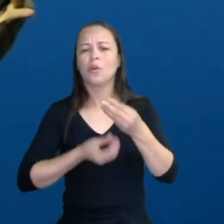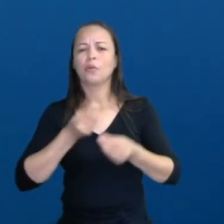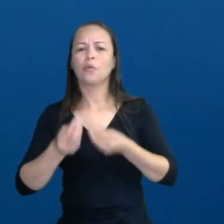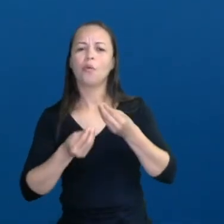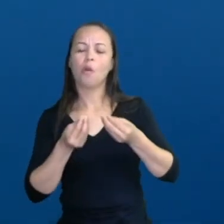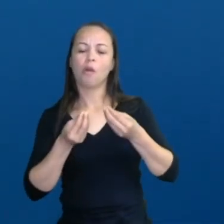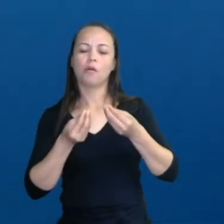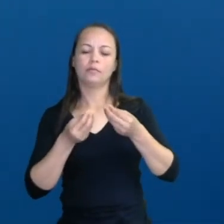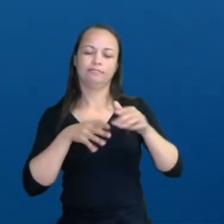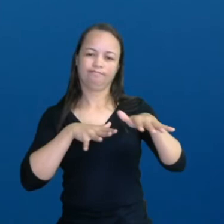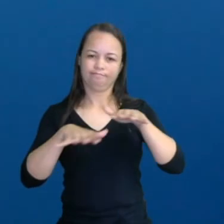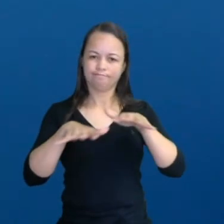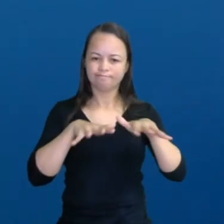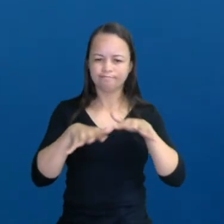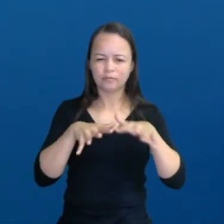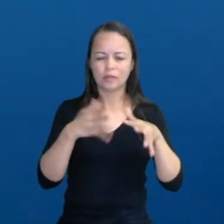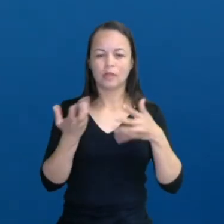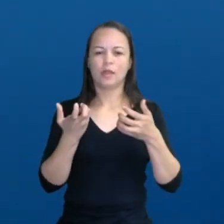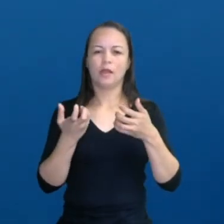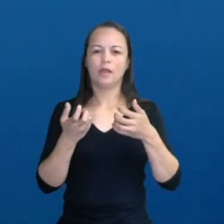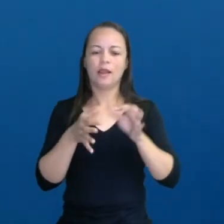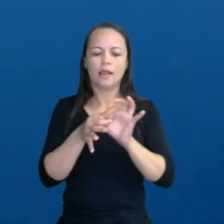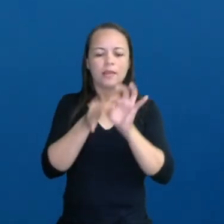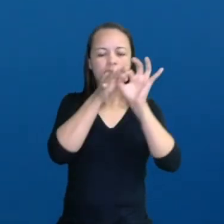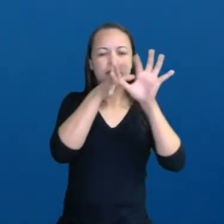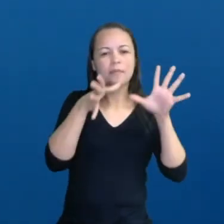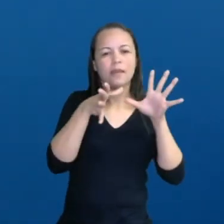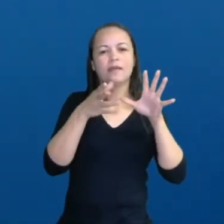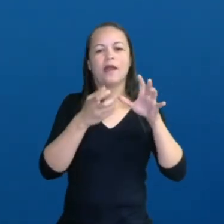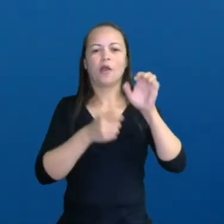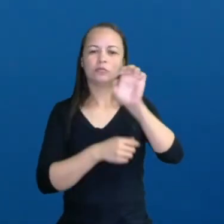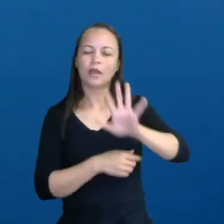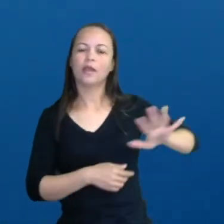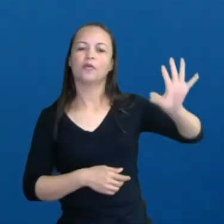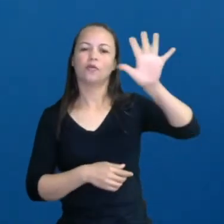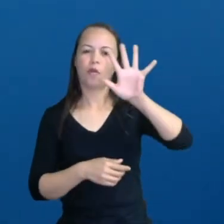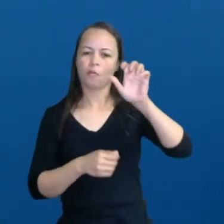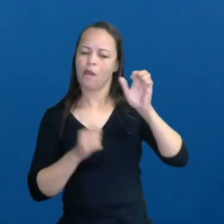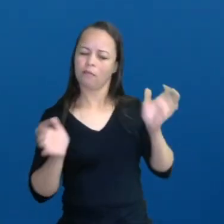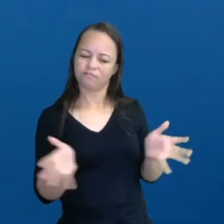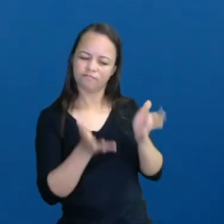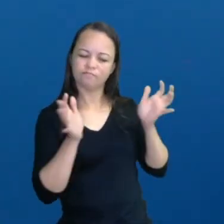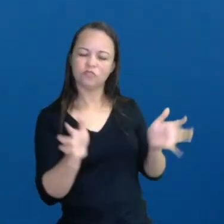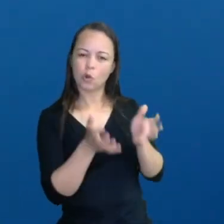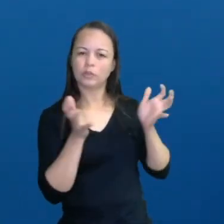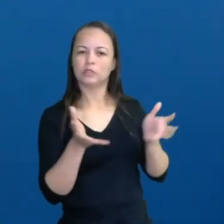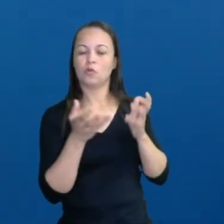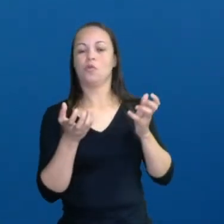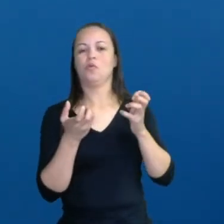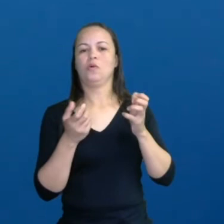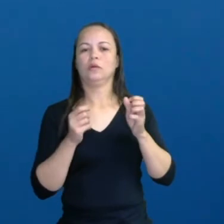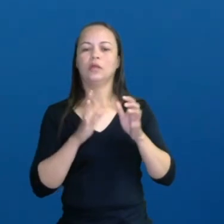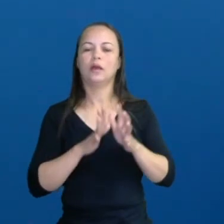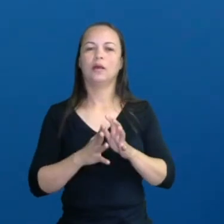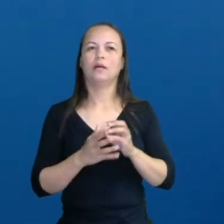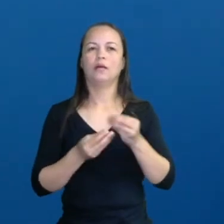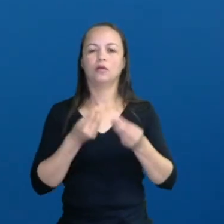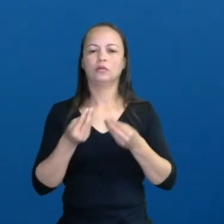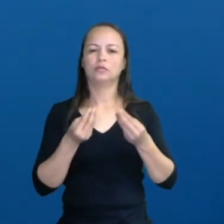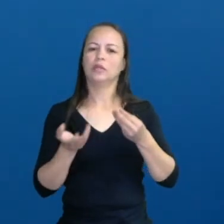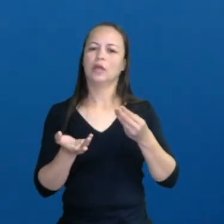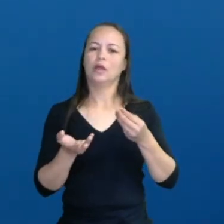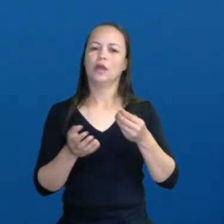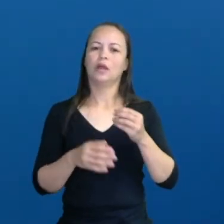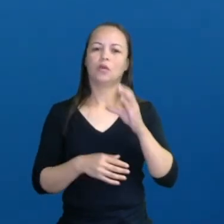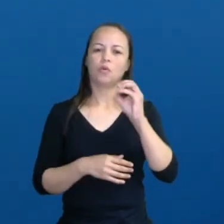esse movimento liberal na Europa influenciou a organização contemporânea que temos